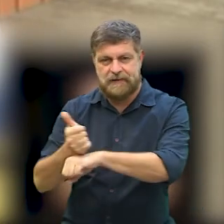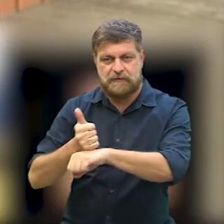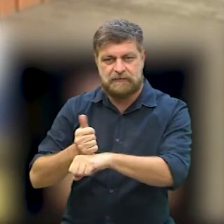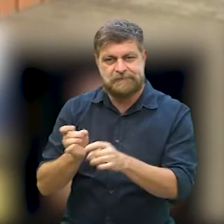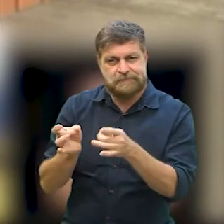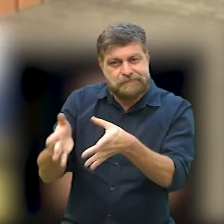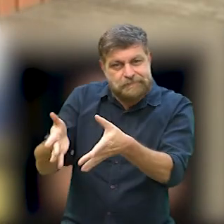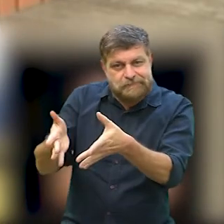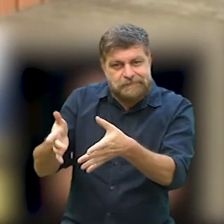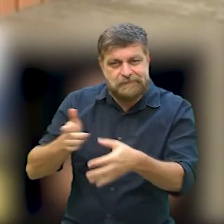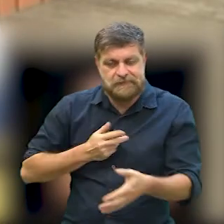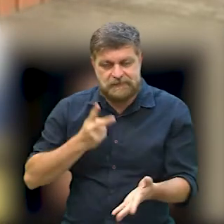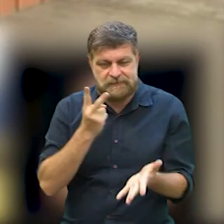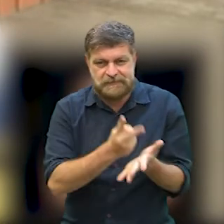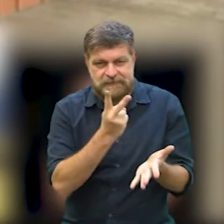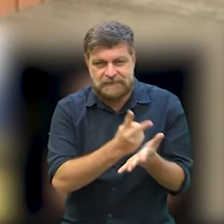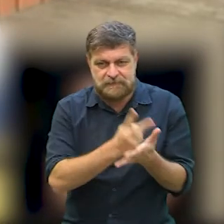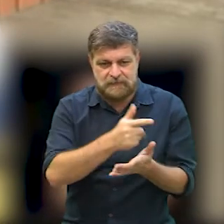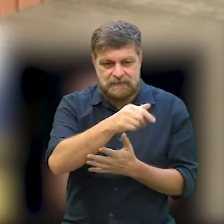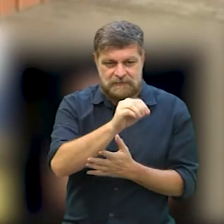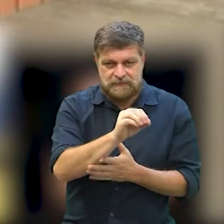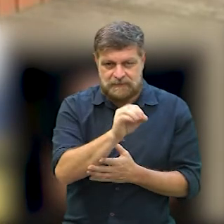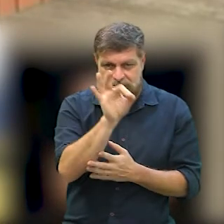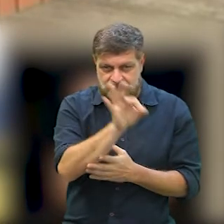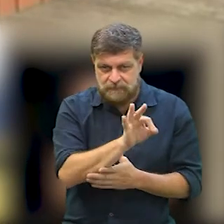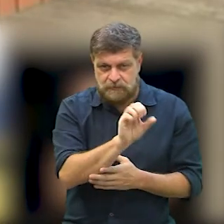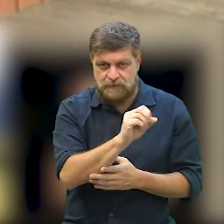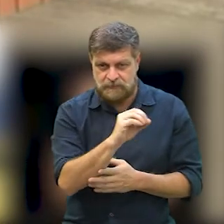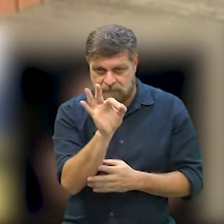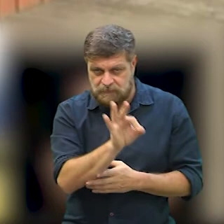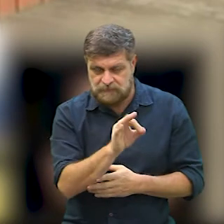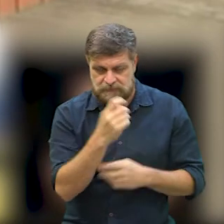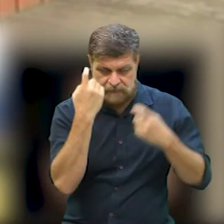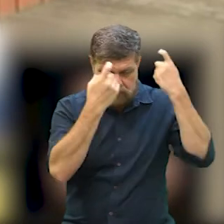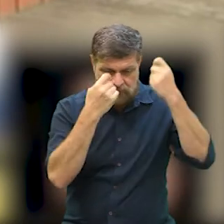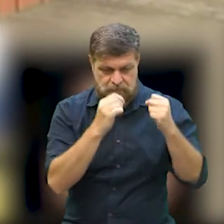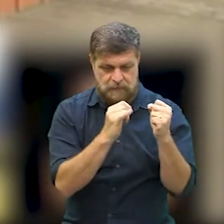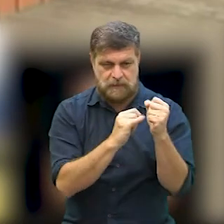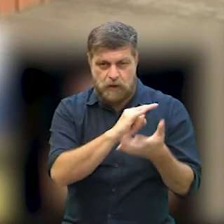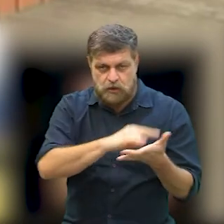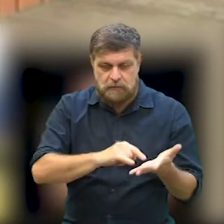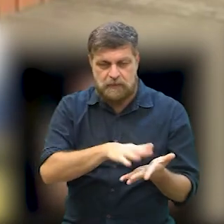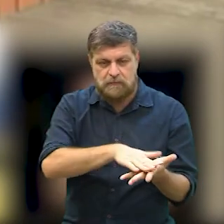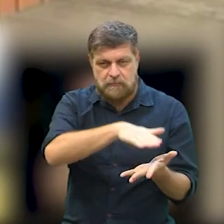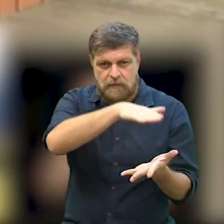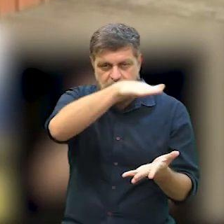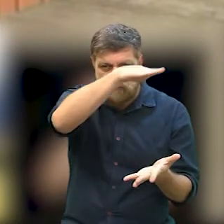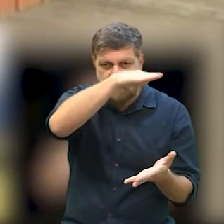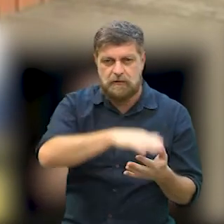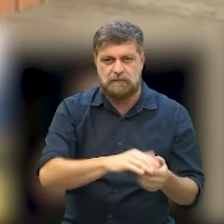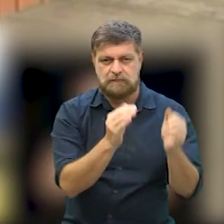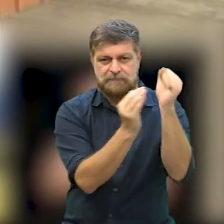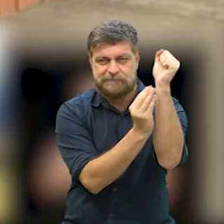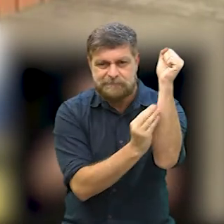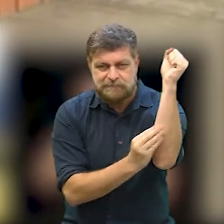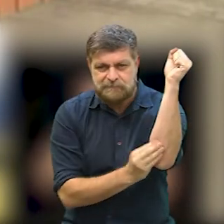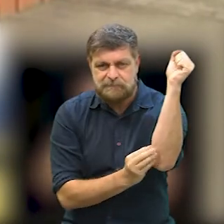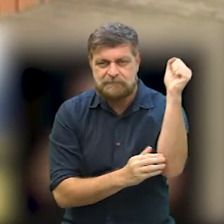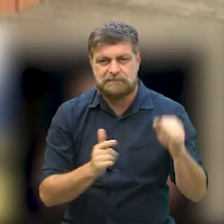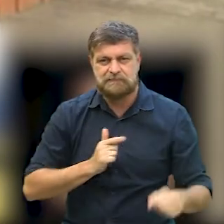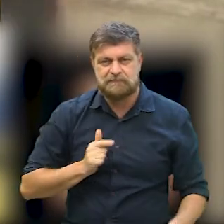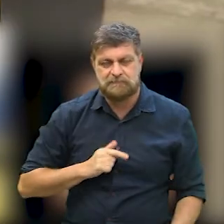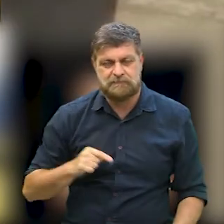ser Terra então fica mais ou acho que setenta a oitenta por cento do nosso tempo é preocupado com documentos com certidões